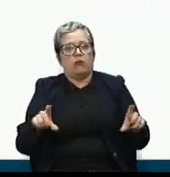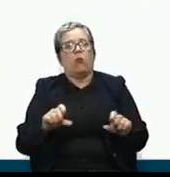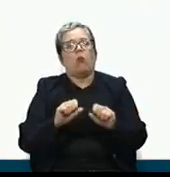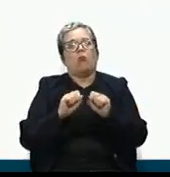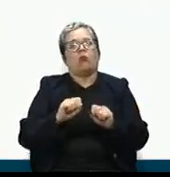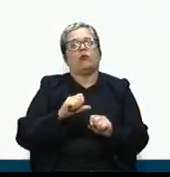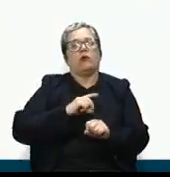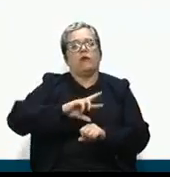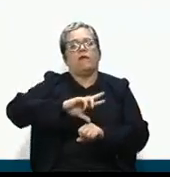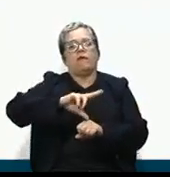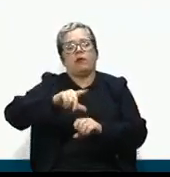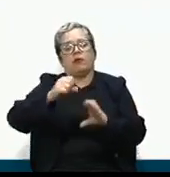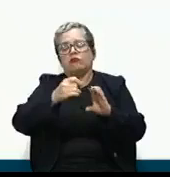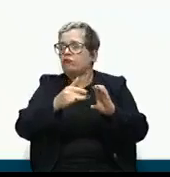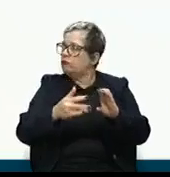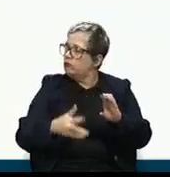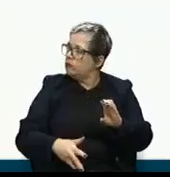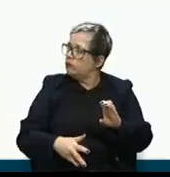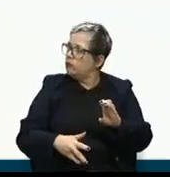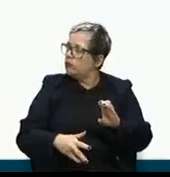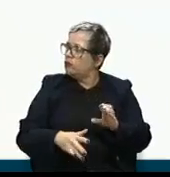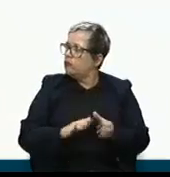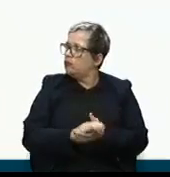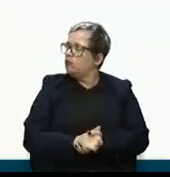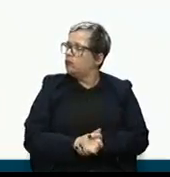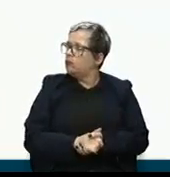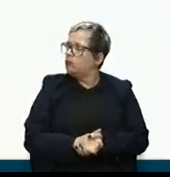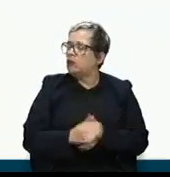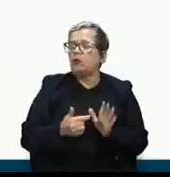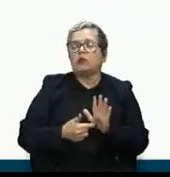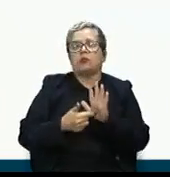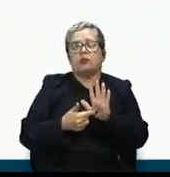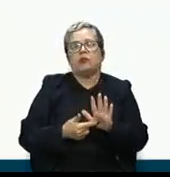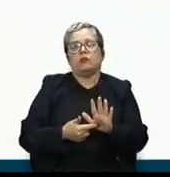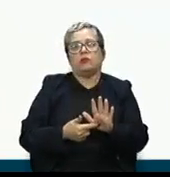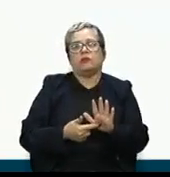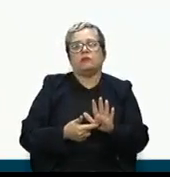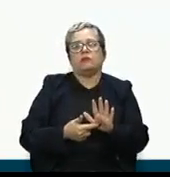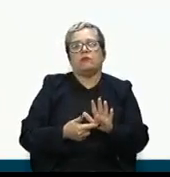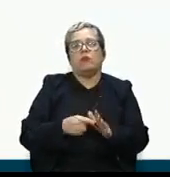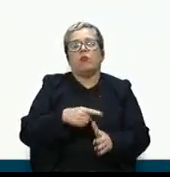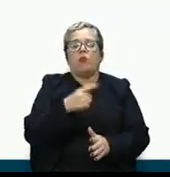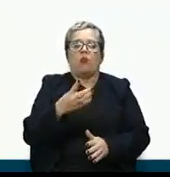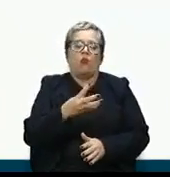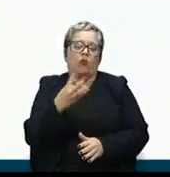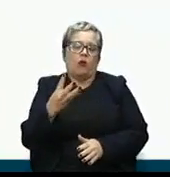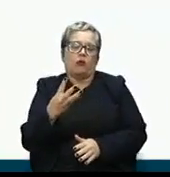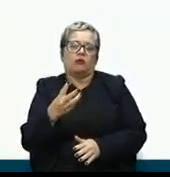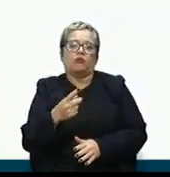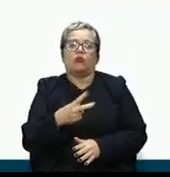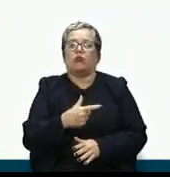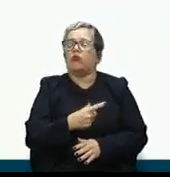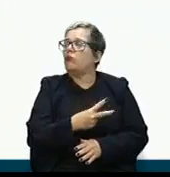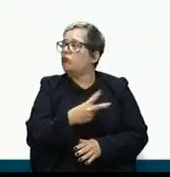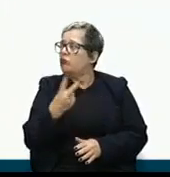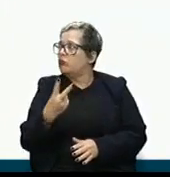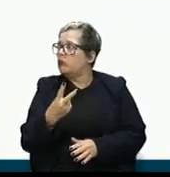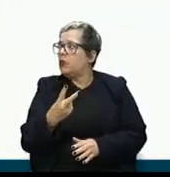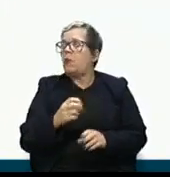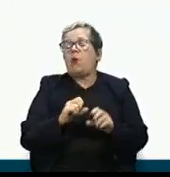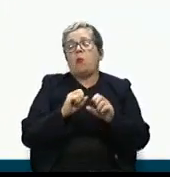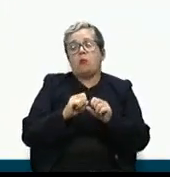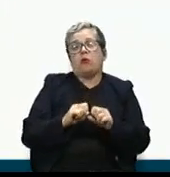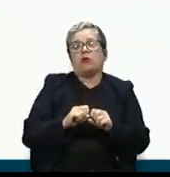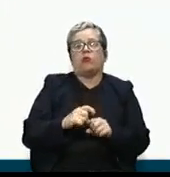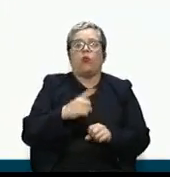posso ter vários elementos que representam aqui nessa linha. 1, 4, 2 são casos de 1 por 3, mas eu poderia